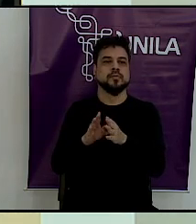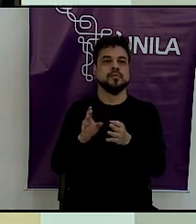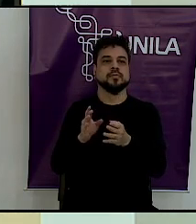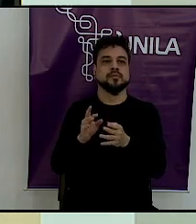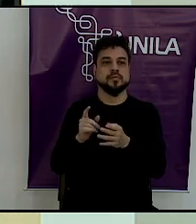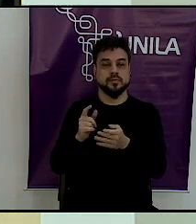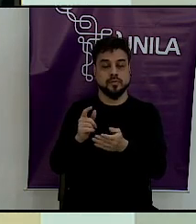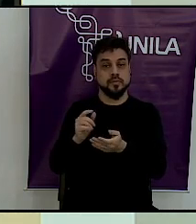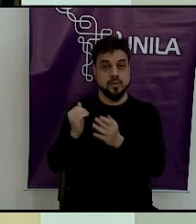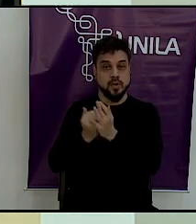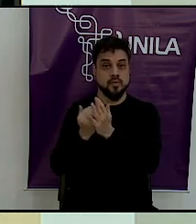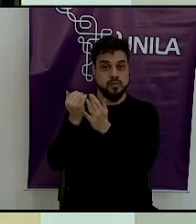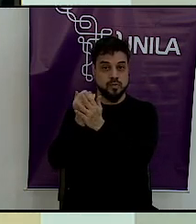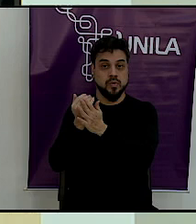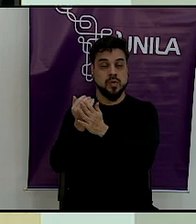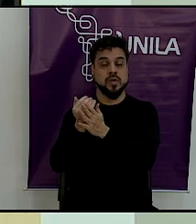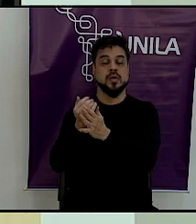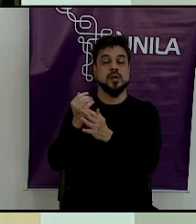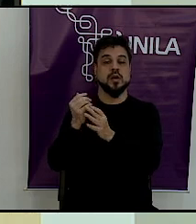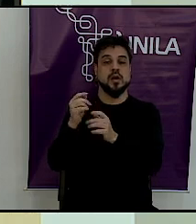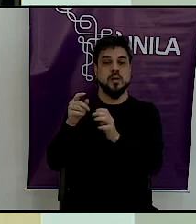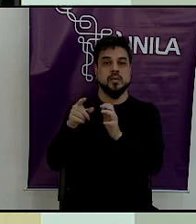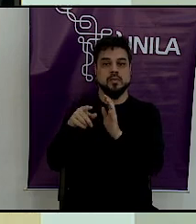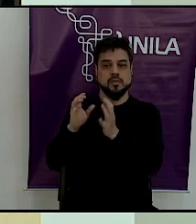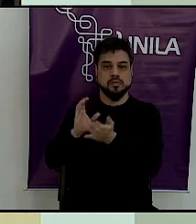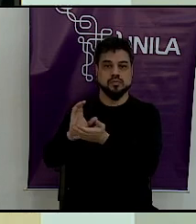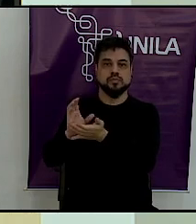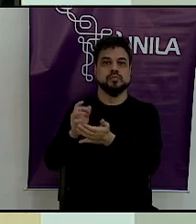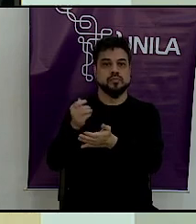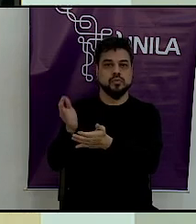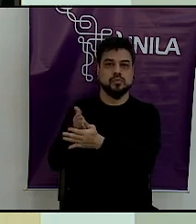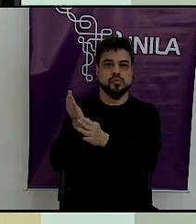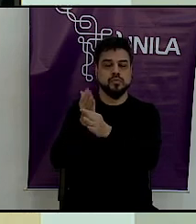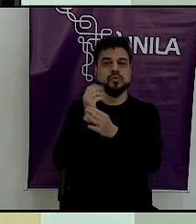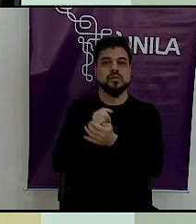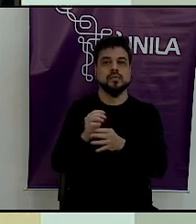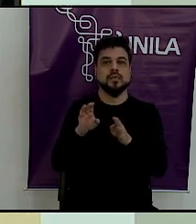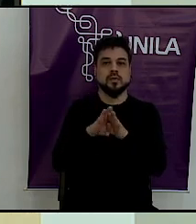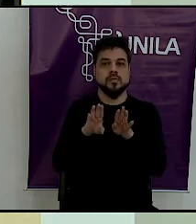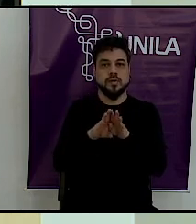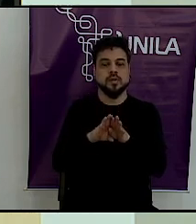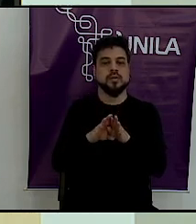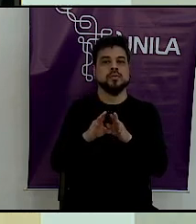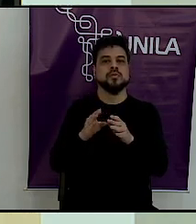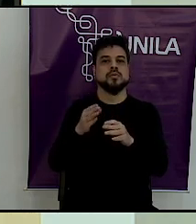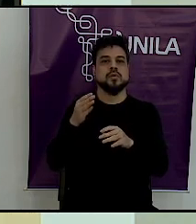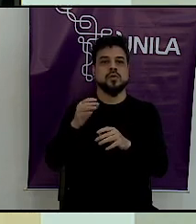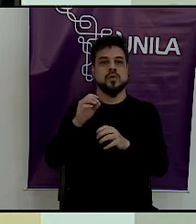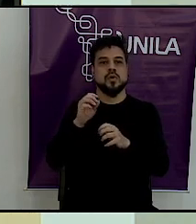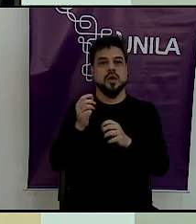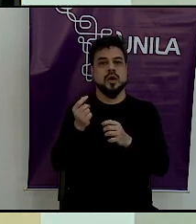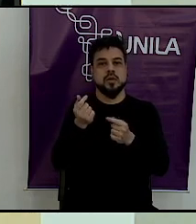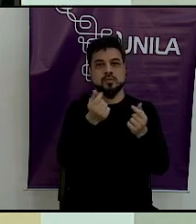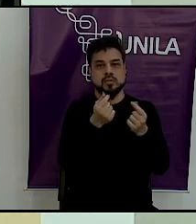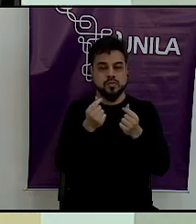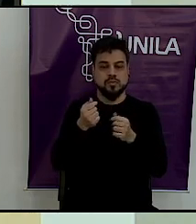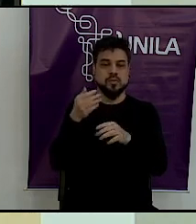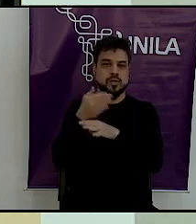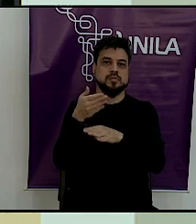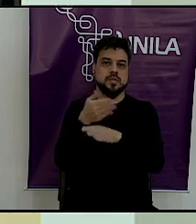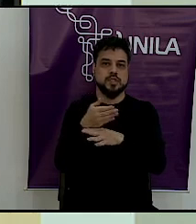de investimento foi aumentada para 2025, além do próprio orçamento participativo, que a gente manteve o mesmo